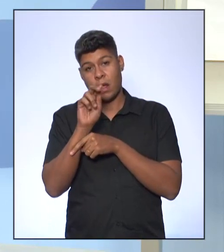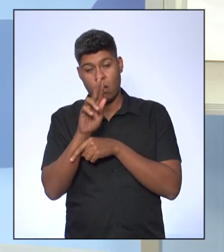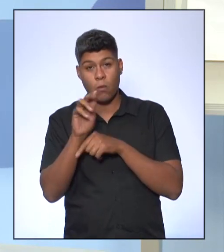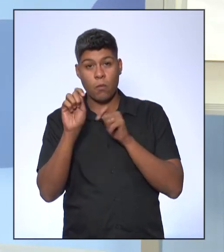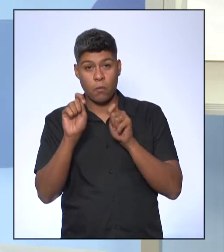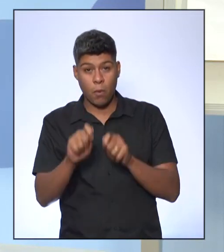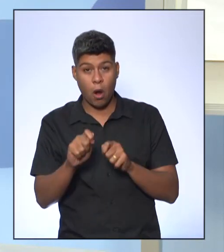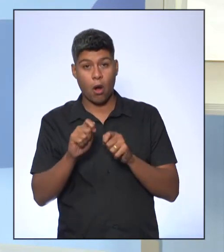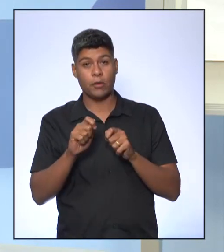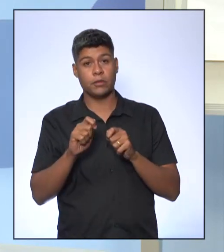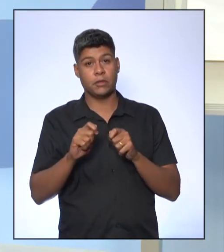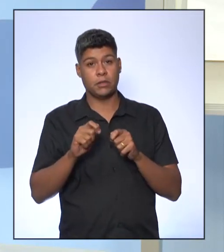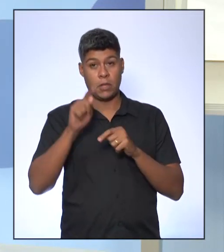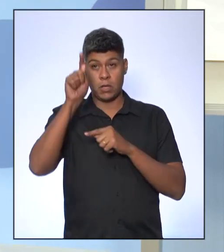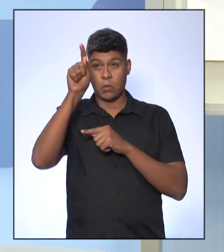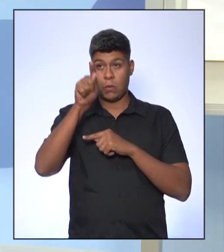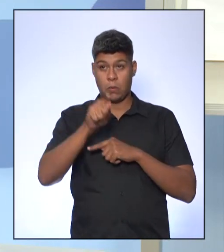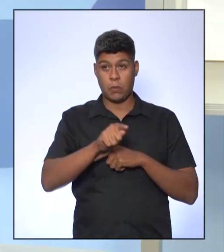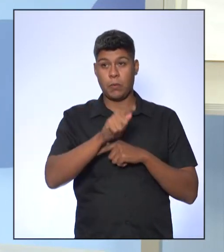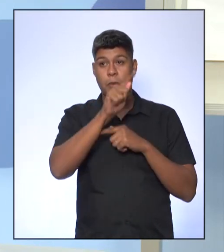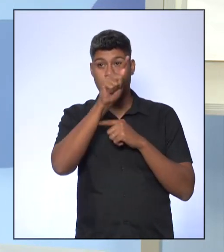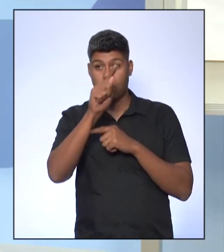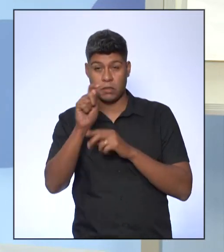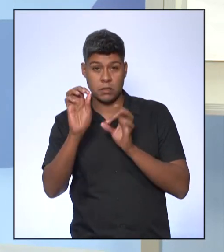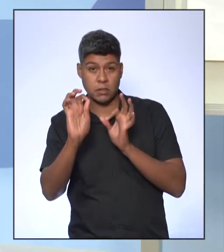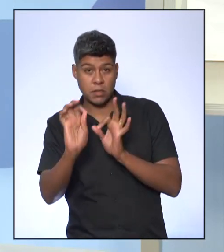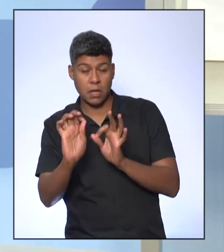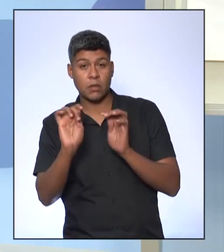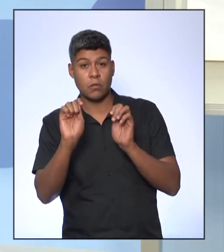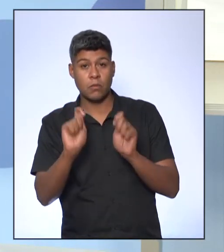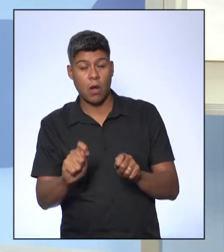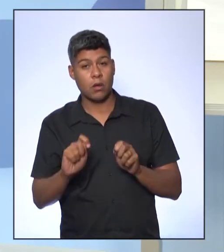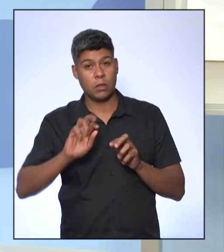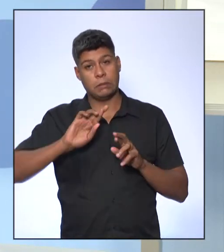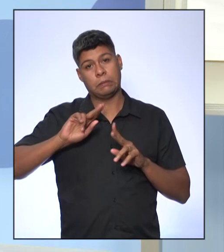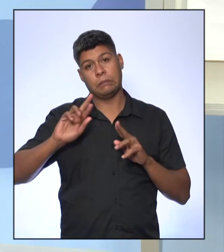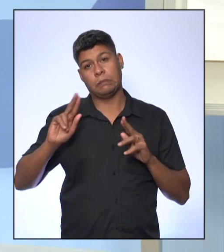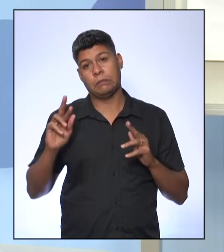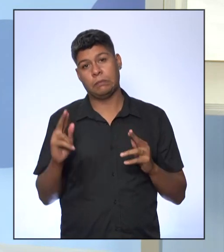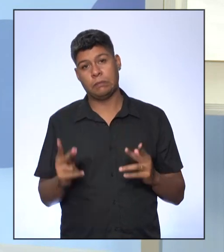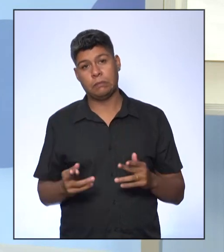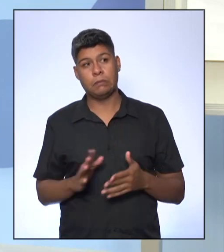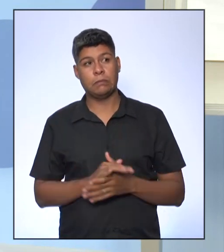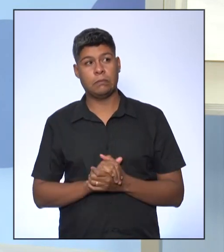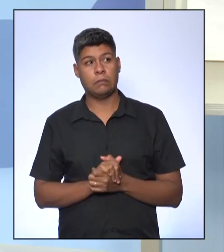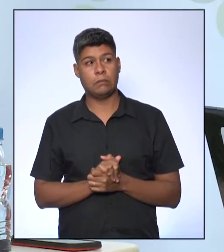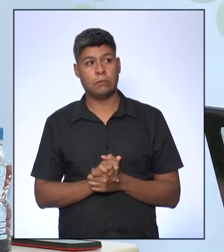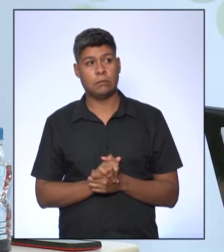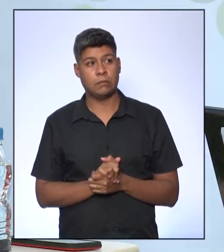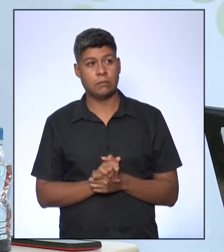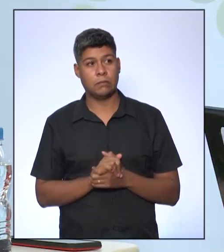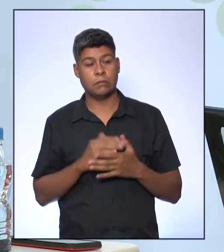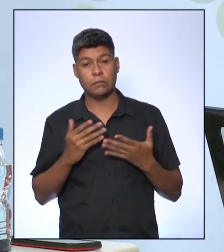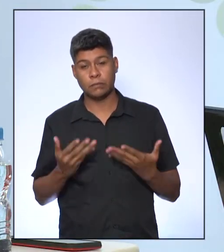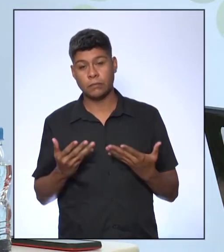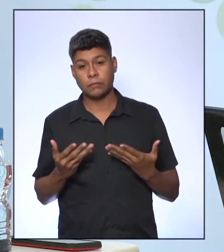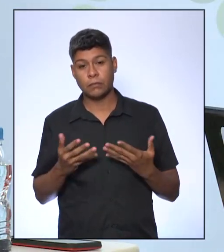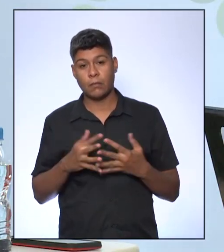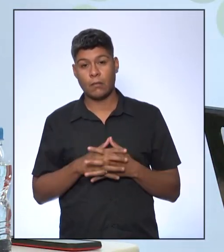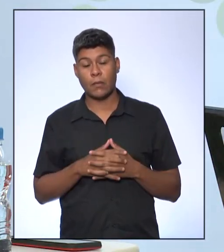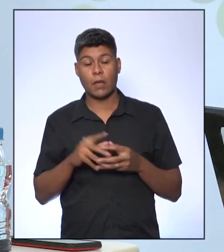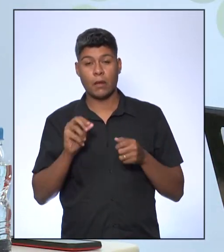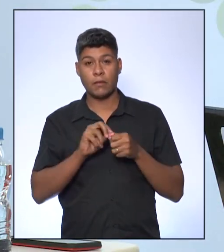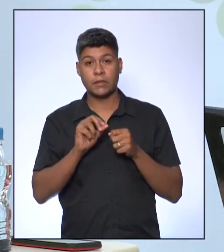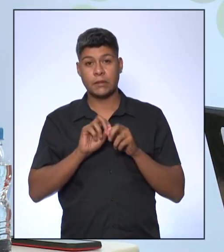uma multiplicação em cruz também dá certo. Você pode fazer vários modelos, né? Essa é a multiplicação. Mas enfim, a gente tá